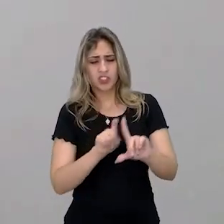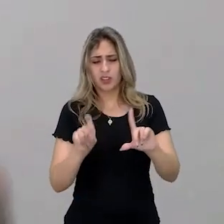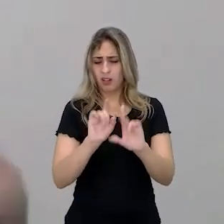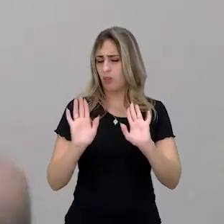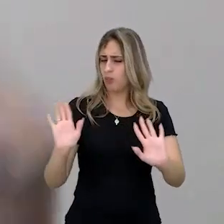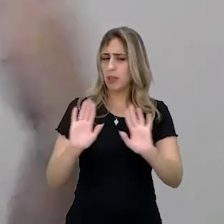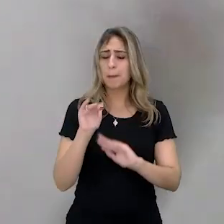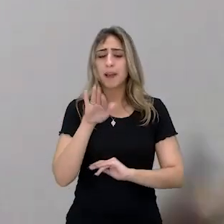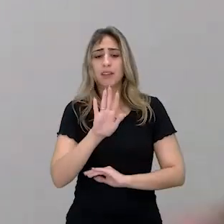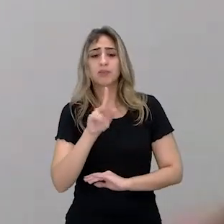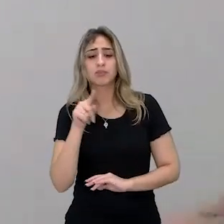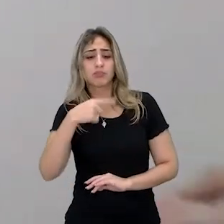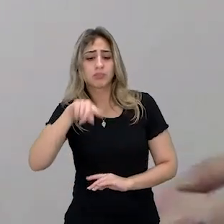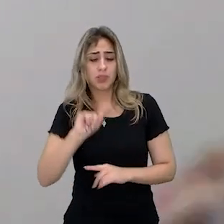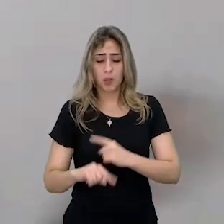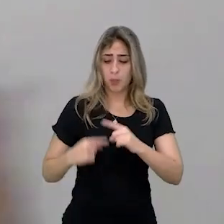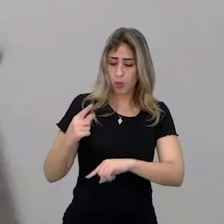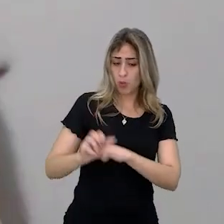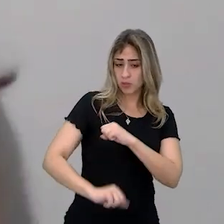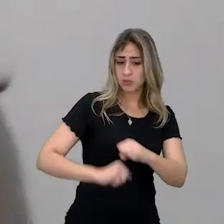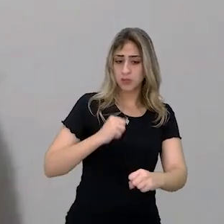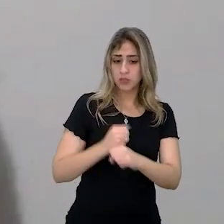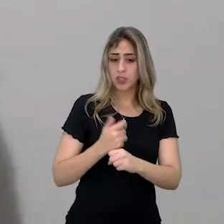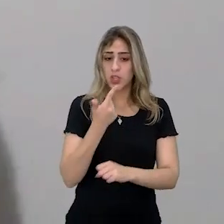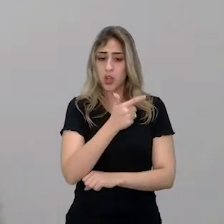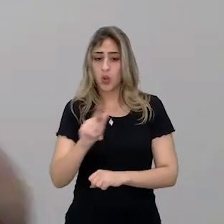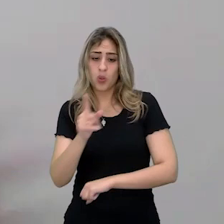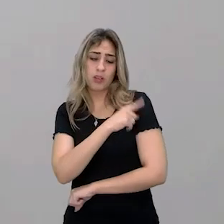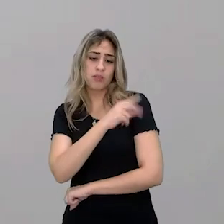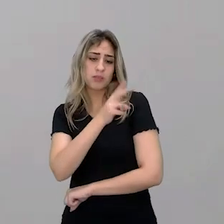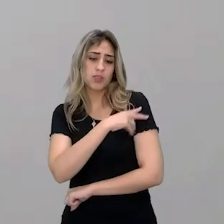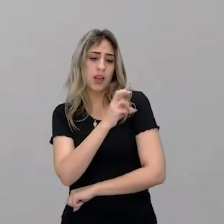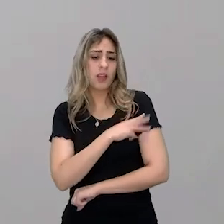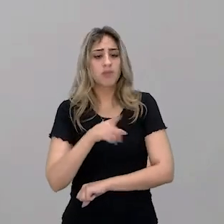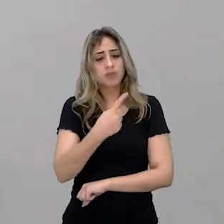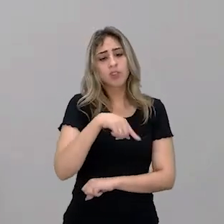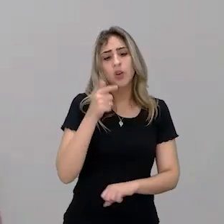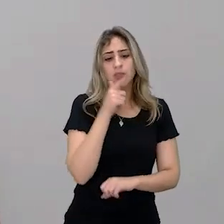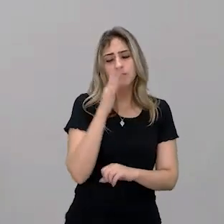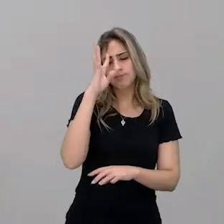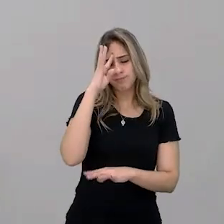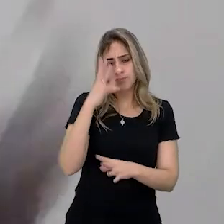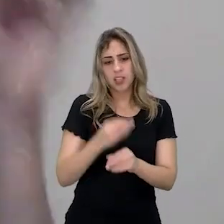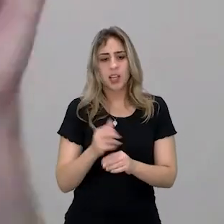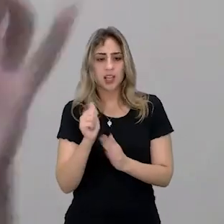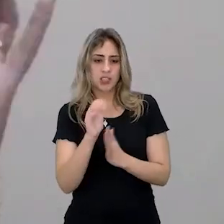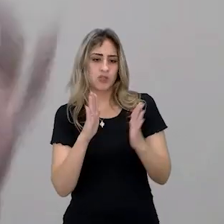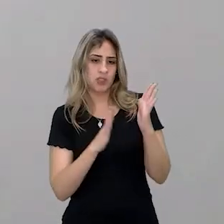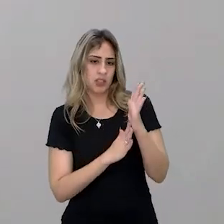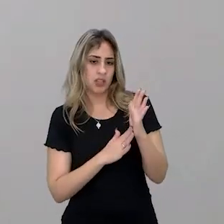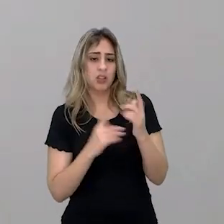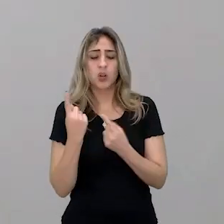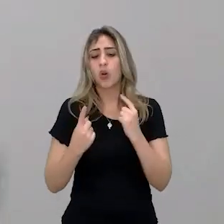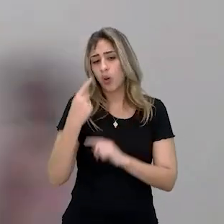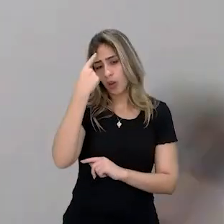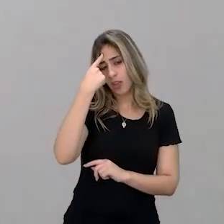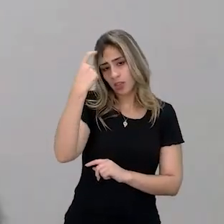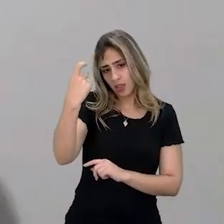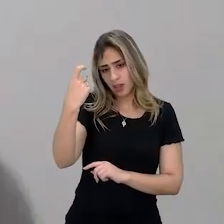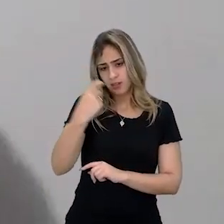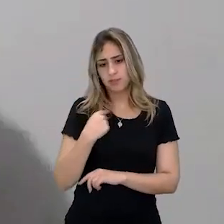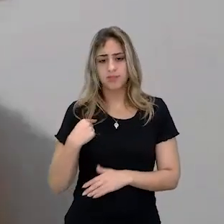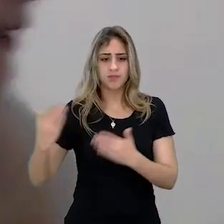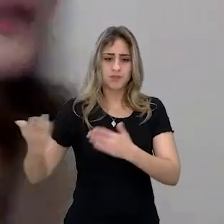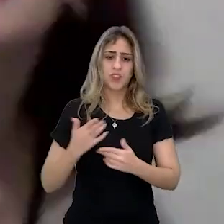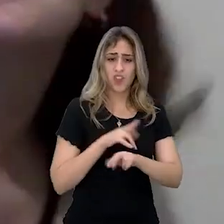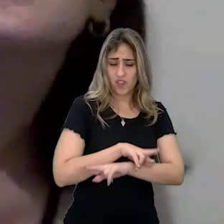mais. Mas, de repente, no próximo ano ou em outra série, você vai conseguir aplicar essa atividade. Qual é a ideia? Então, eu trouxe